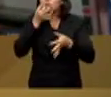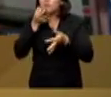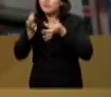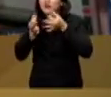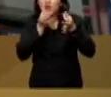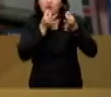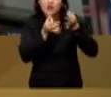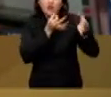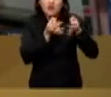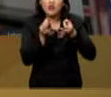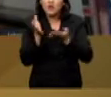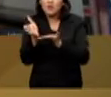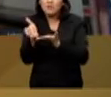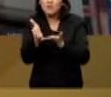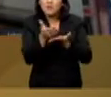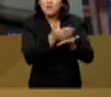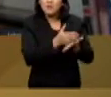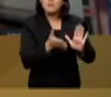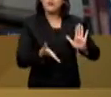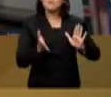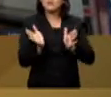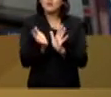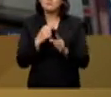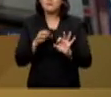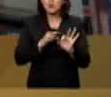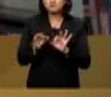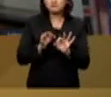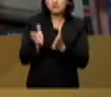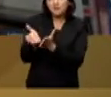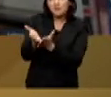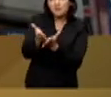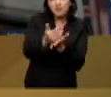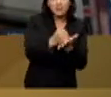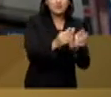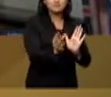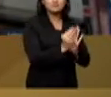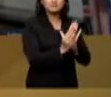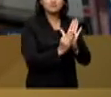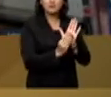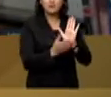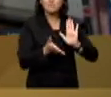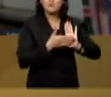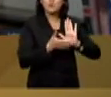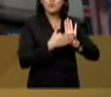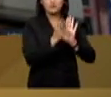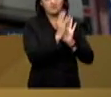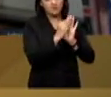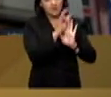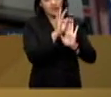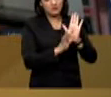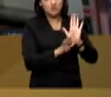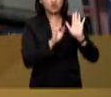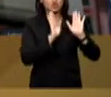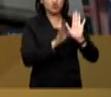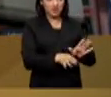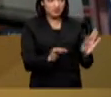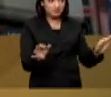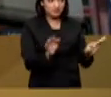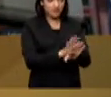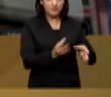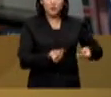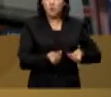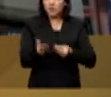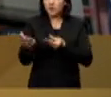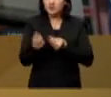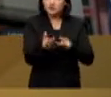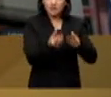pudéssemos trazer essa proposta que já fiz circular entre as senhoras e os senhores, e bem como